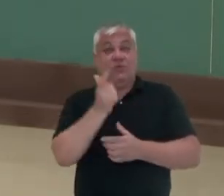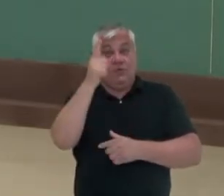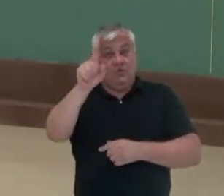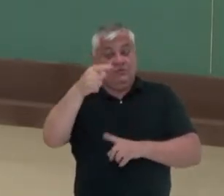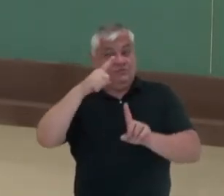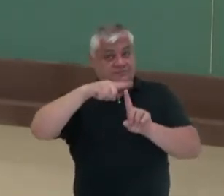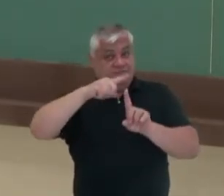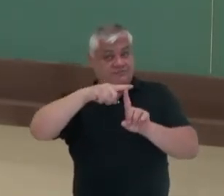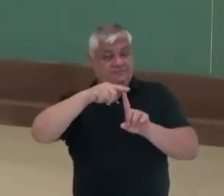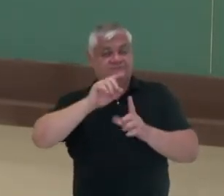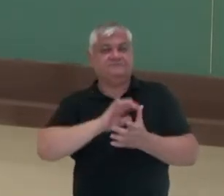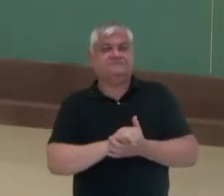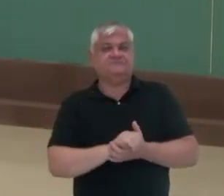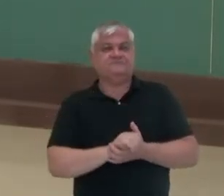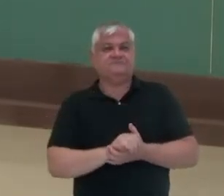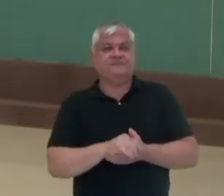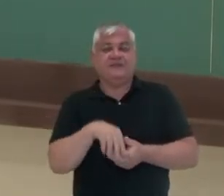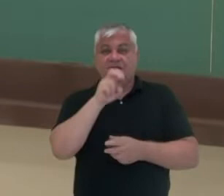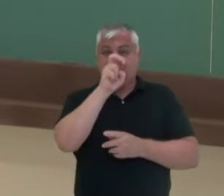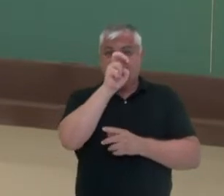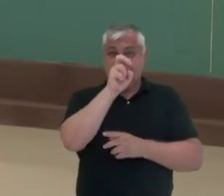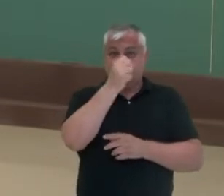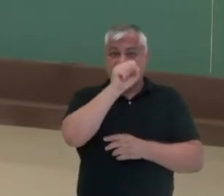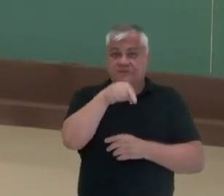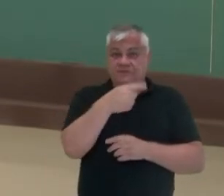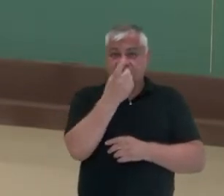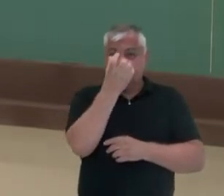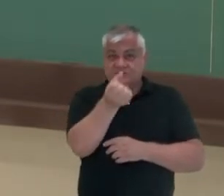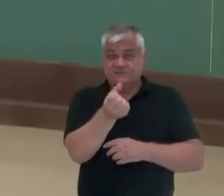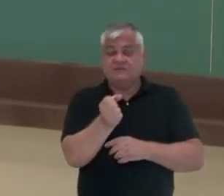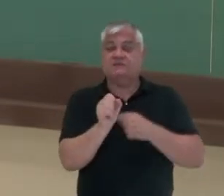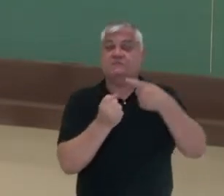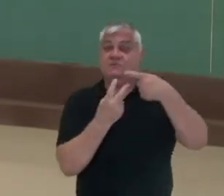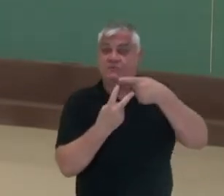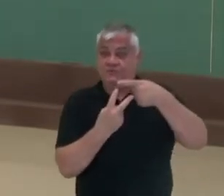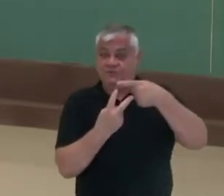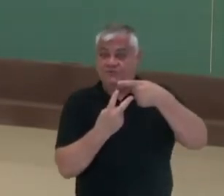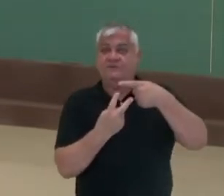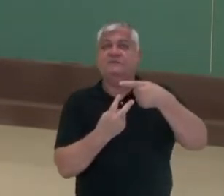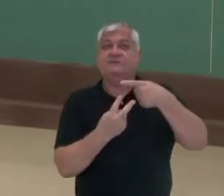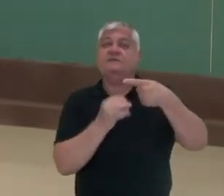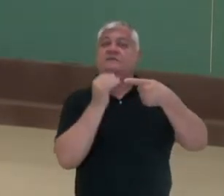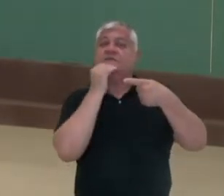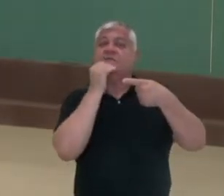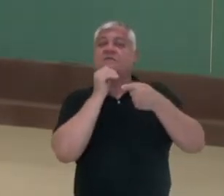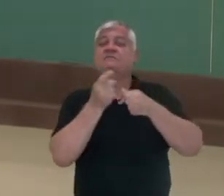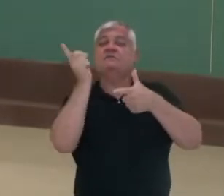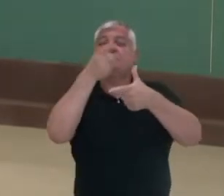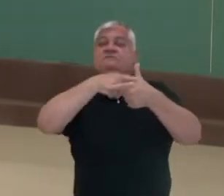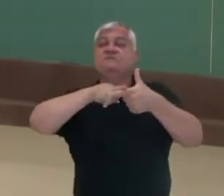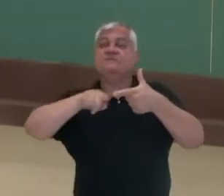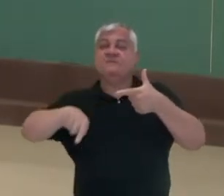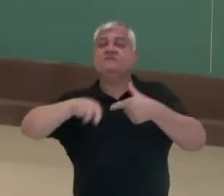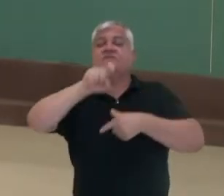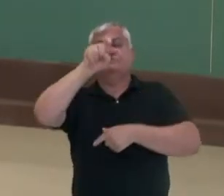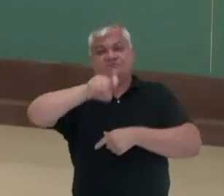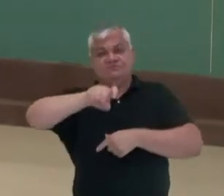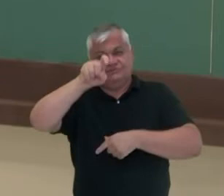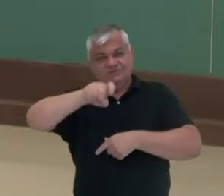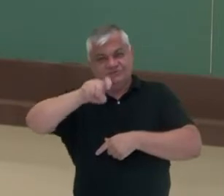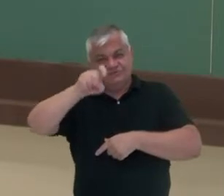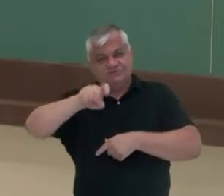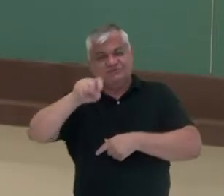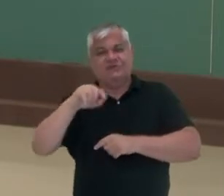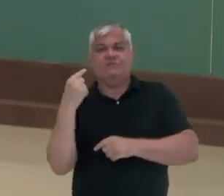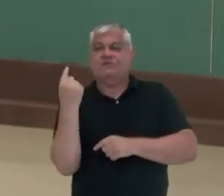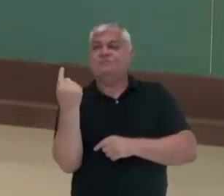que eu faço? 58,16 está para 2 kg de café, assim como X, a minha incógnita